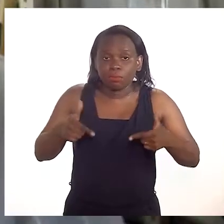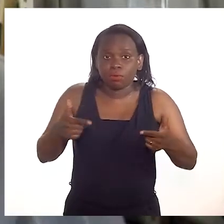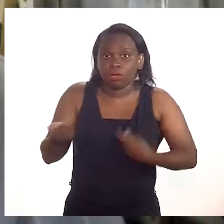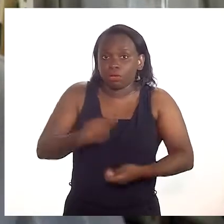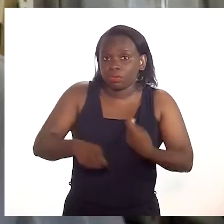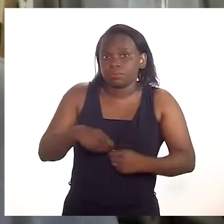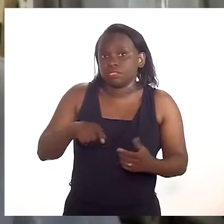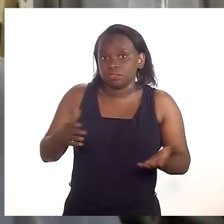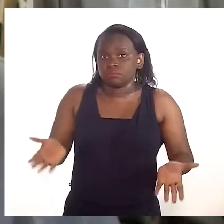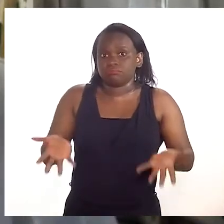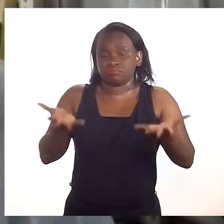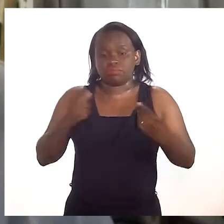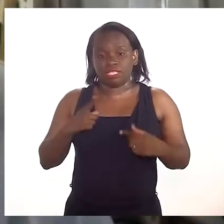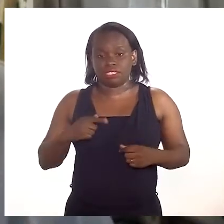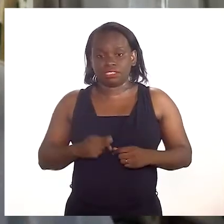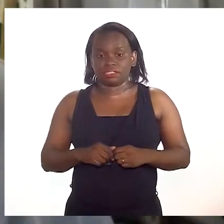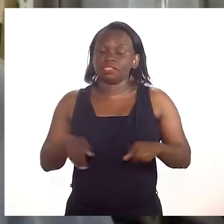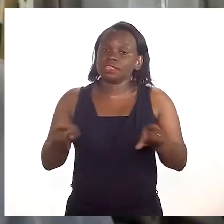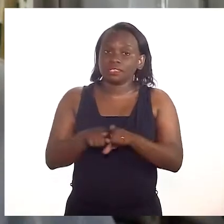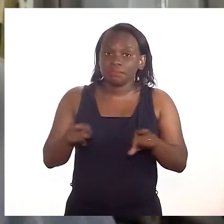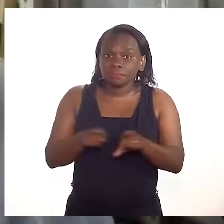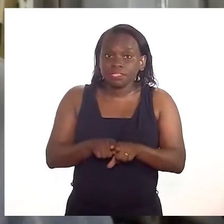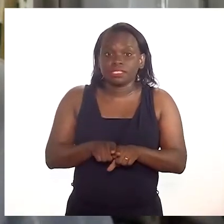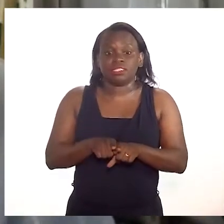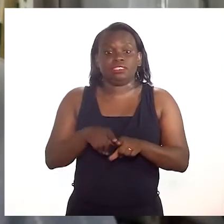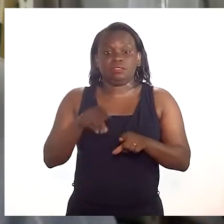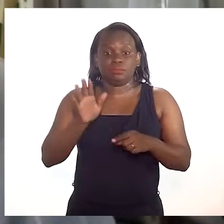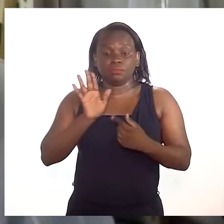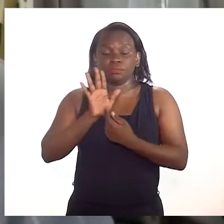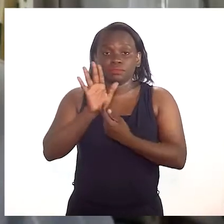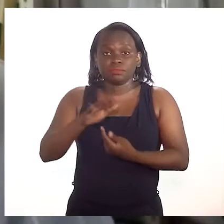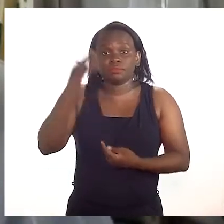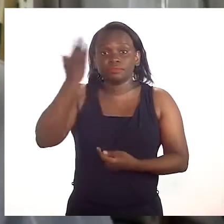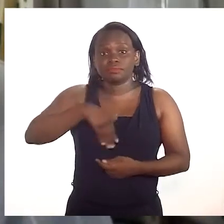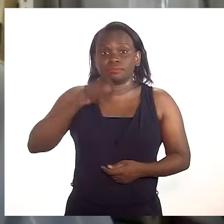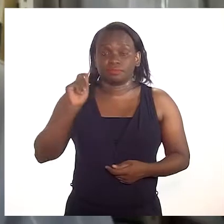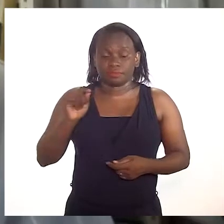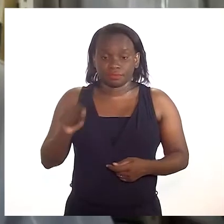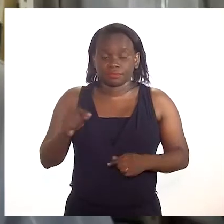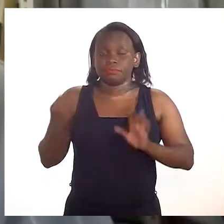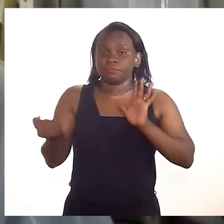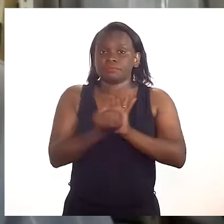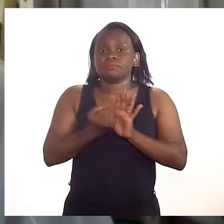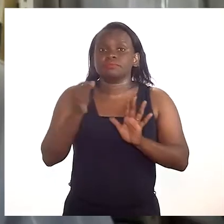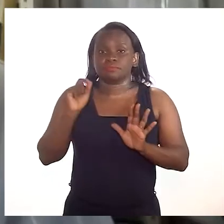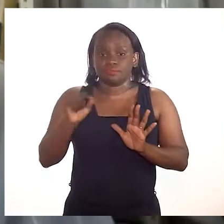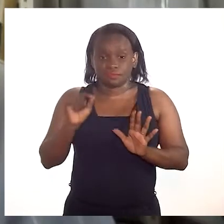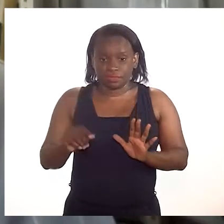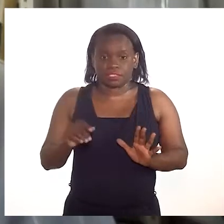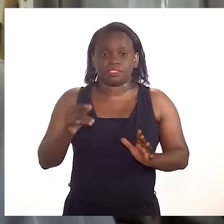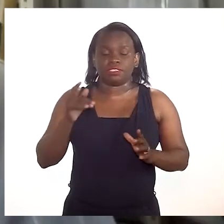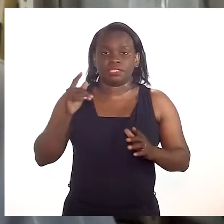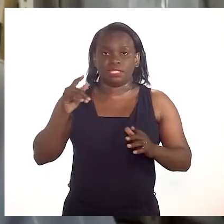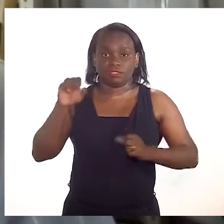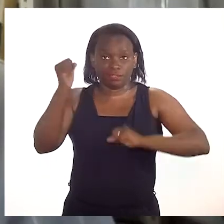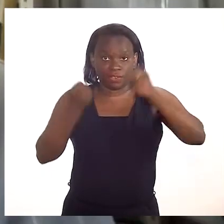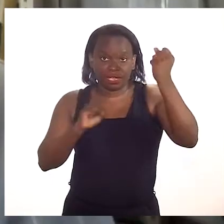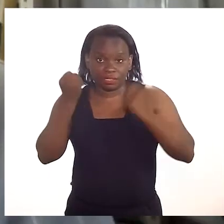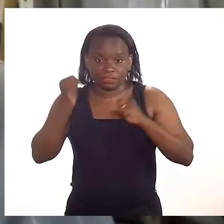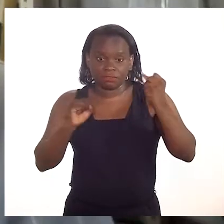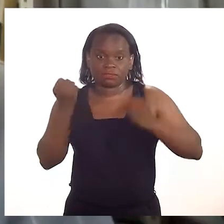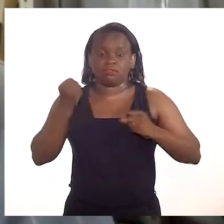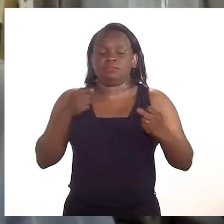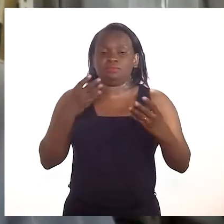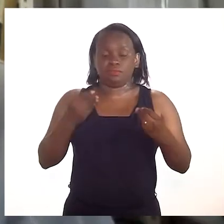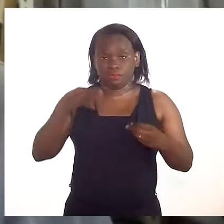mobilizando a economia, né? E, ao mesmo tempo, se mostrou muito marcante que a questão